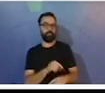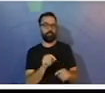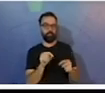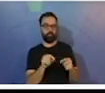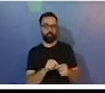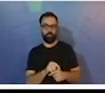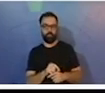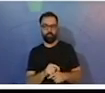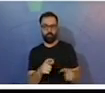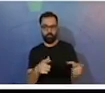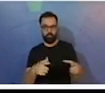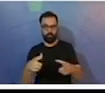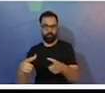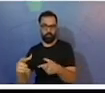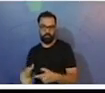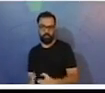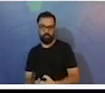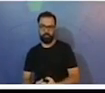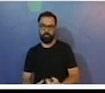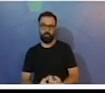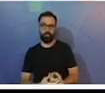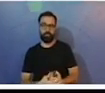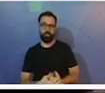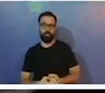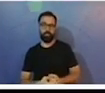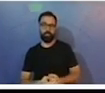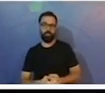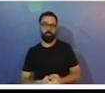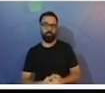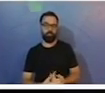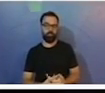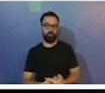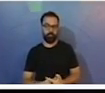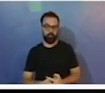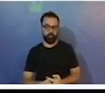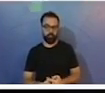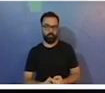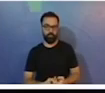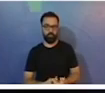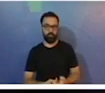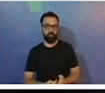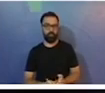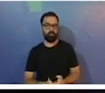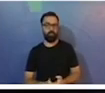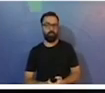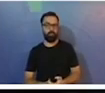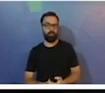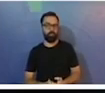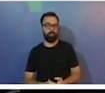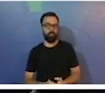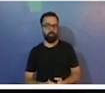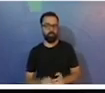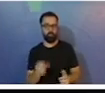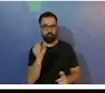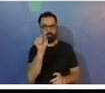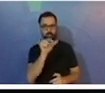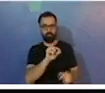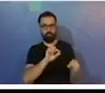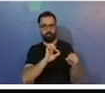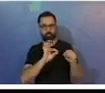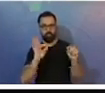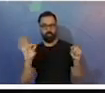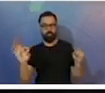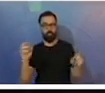certo? Vamos ver um pouquinho mais sobre essas linhas, as outras linhas imaginárias. Nós